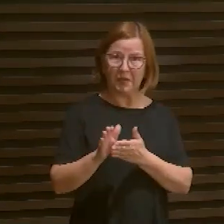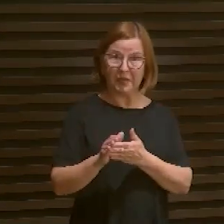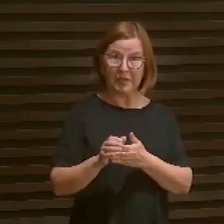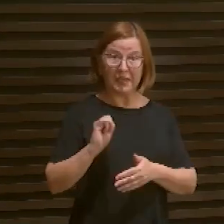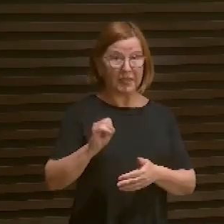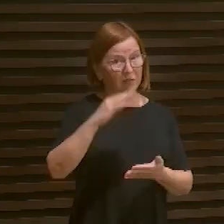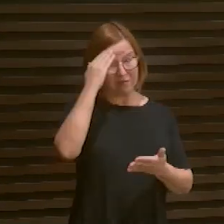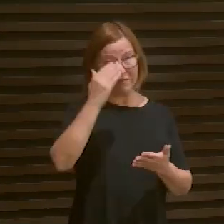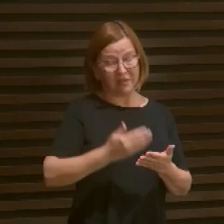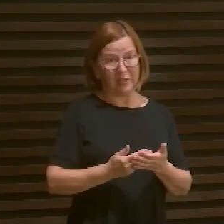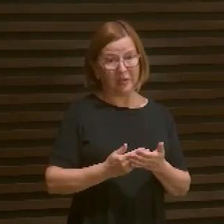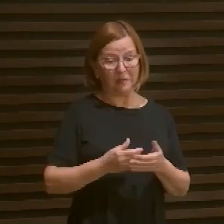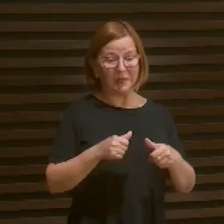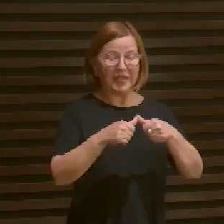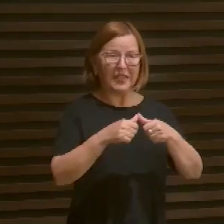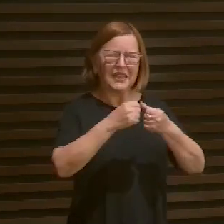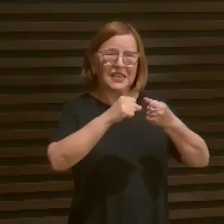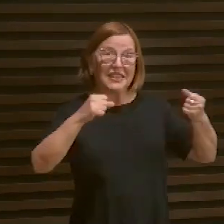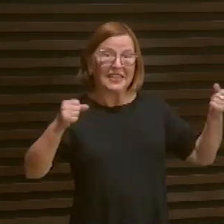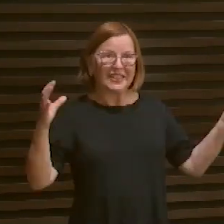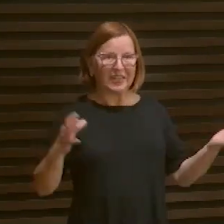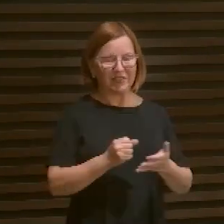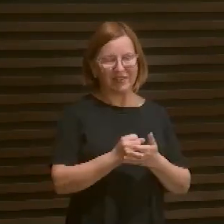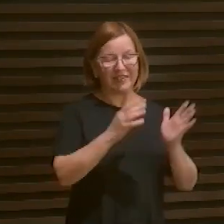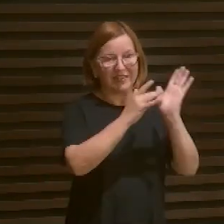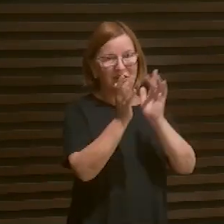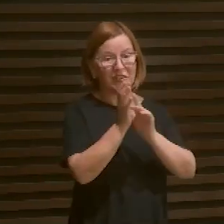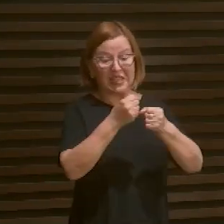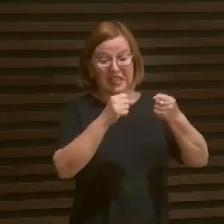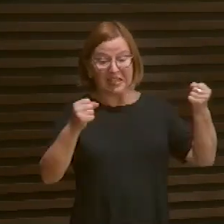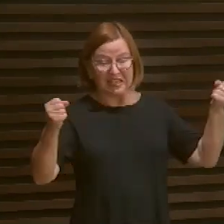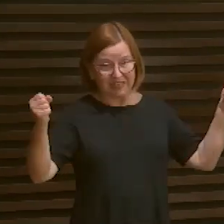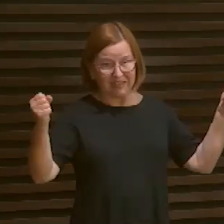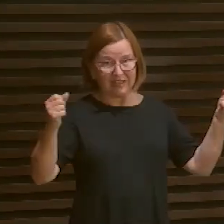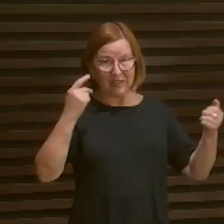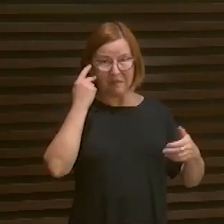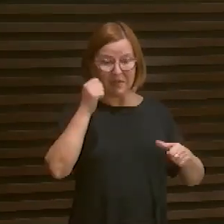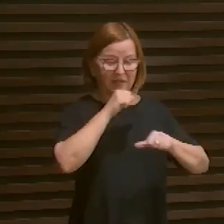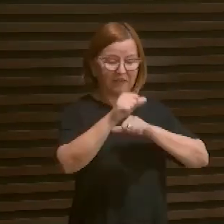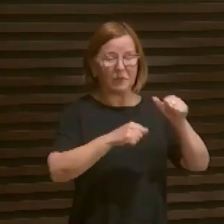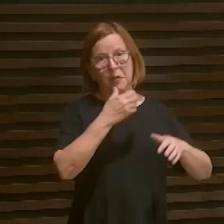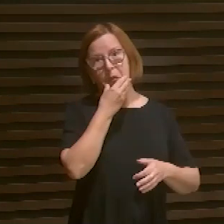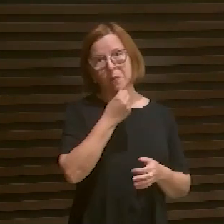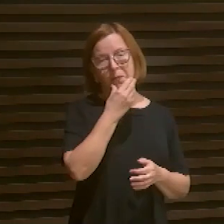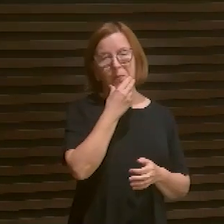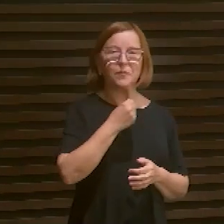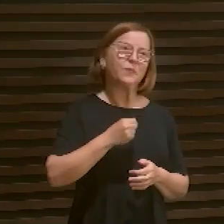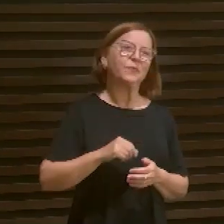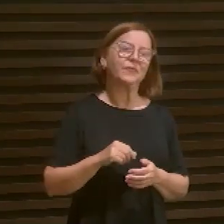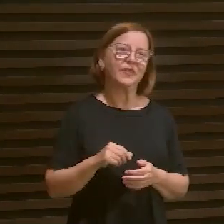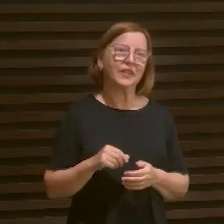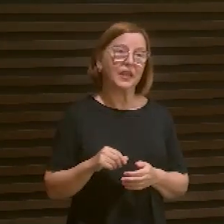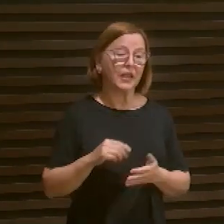grande salvação? Ele é grande o suficiente para se tornar homem e